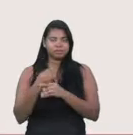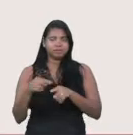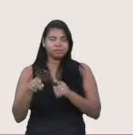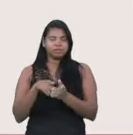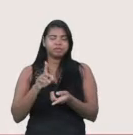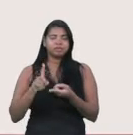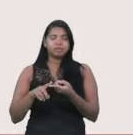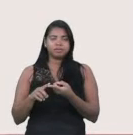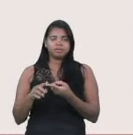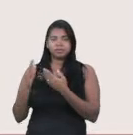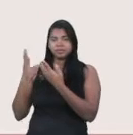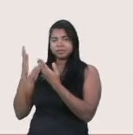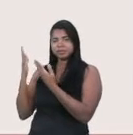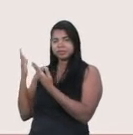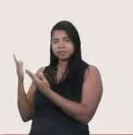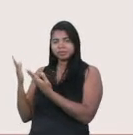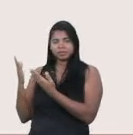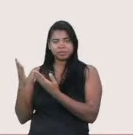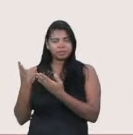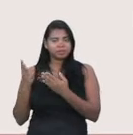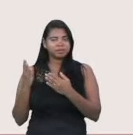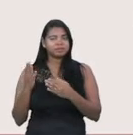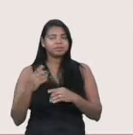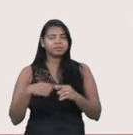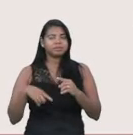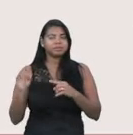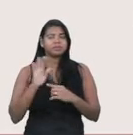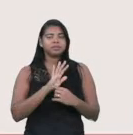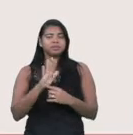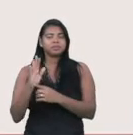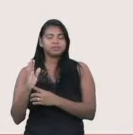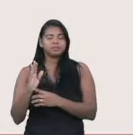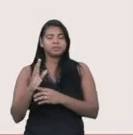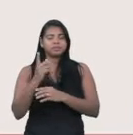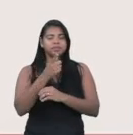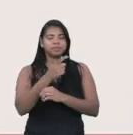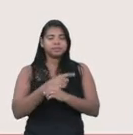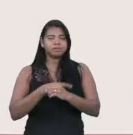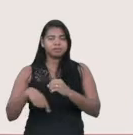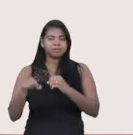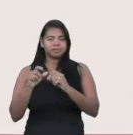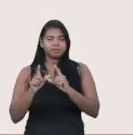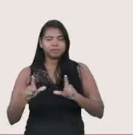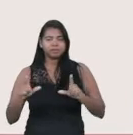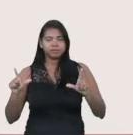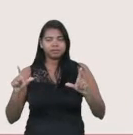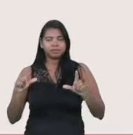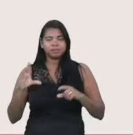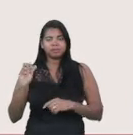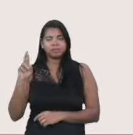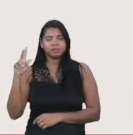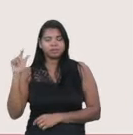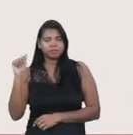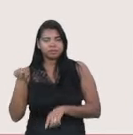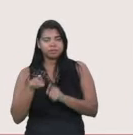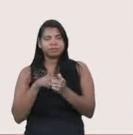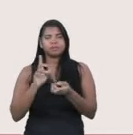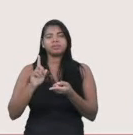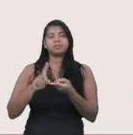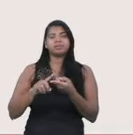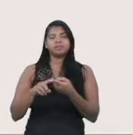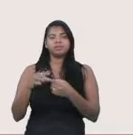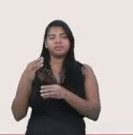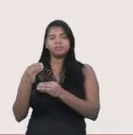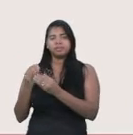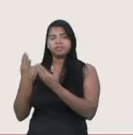delgado, infinito e horizontal. Uma partícula de carga 10 a menos 19 e peso 10 a menos